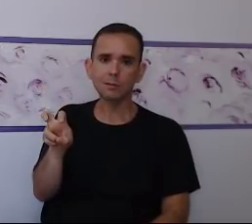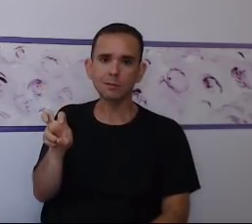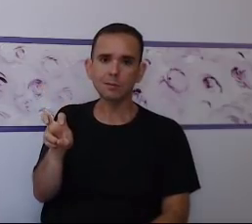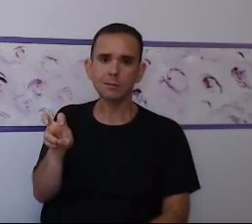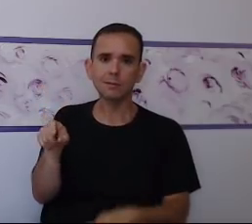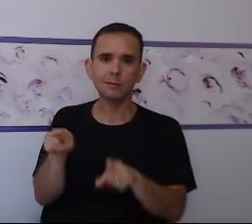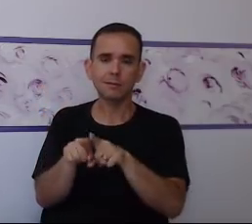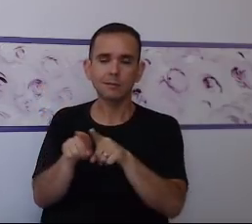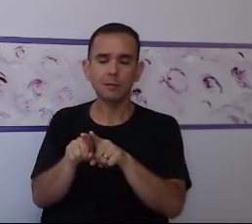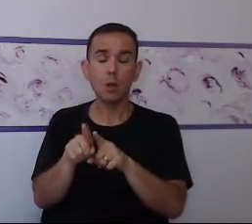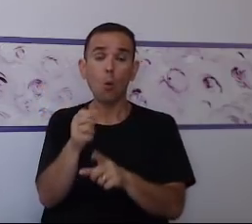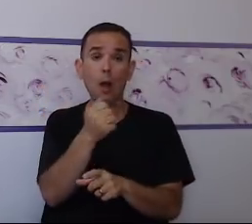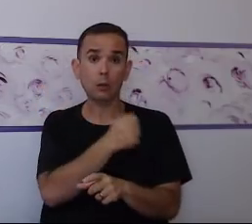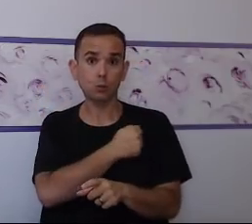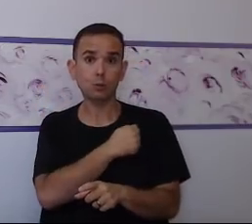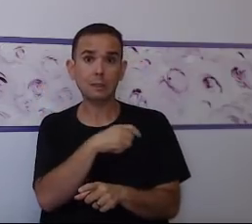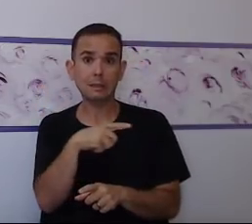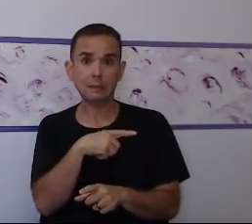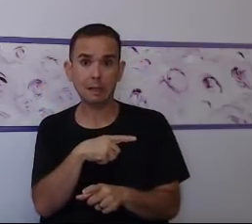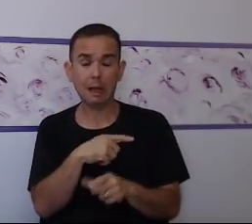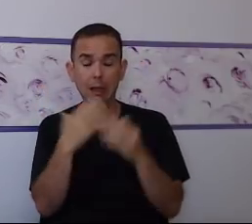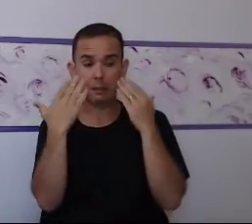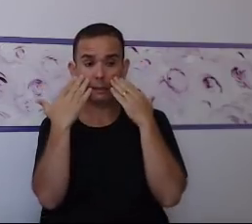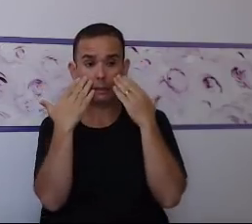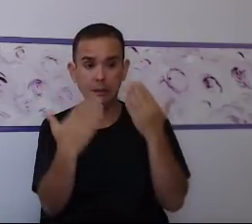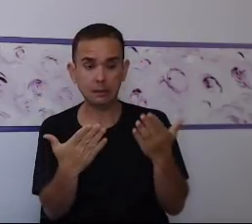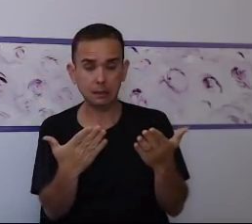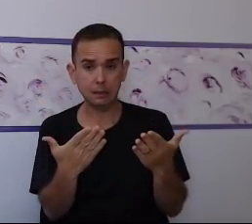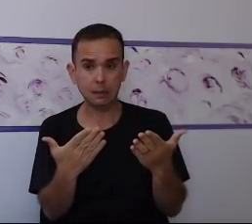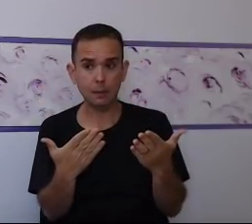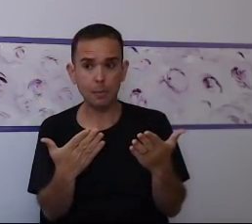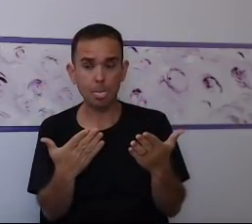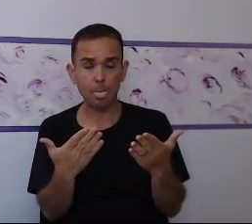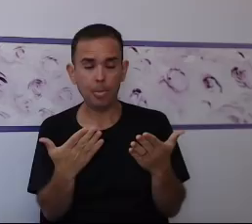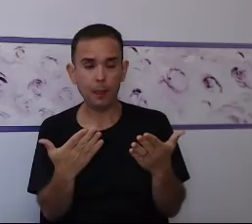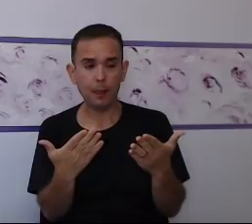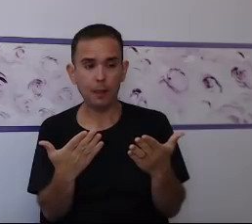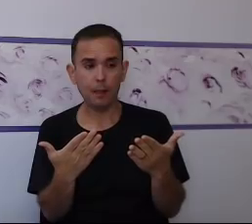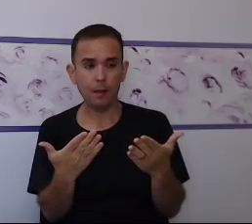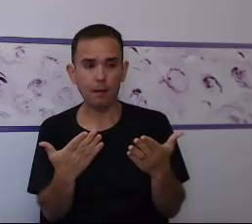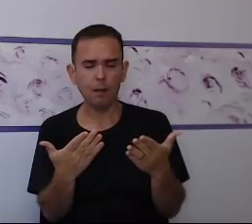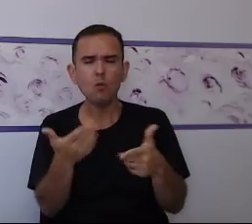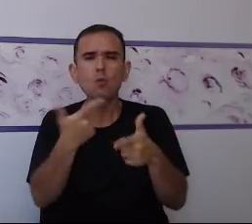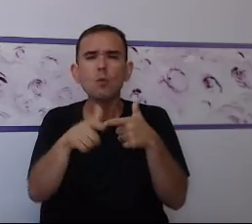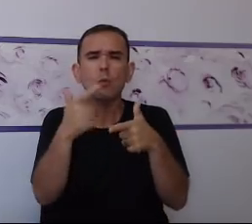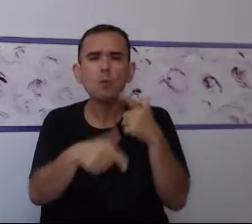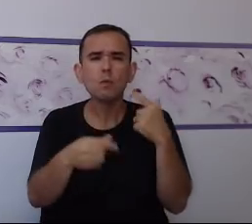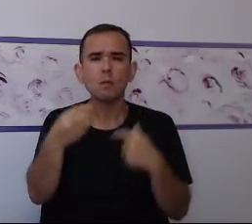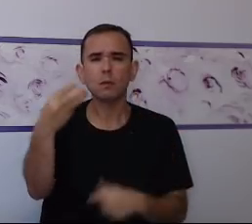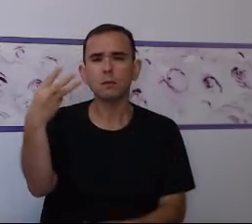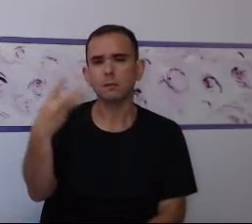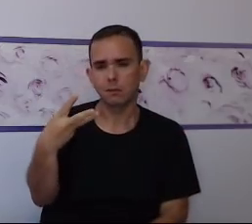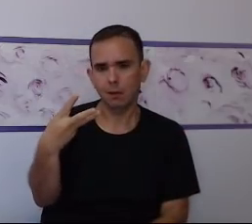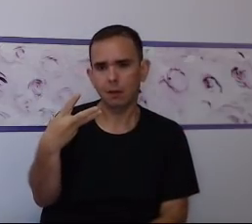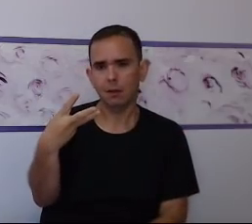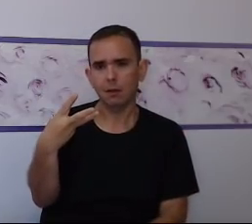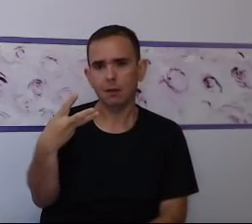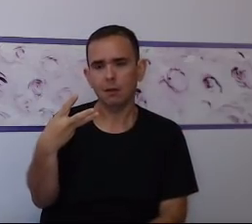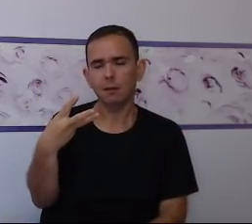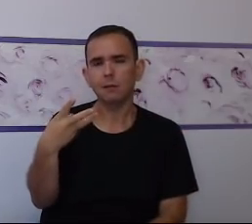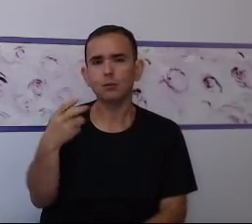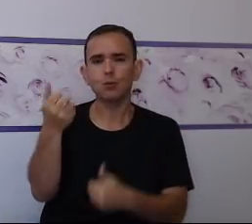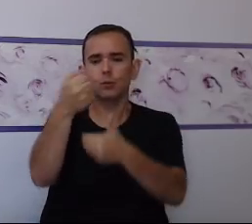Então, o aluno lá, que está a partir da escala 3, né, da escala motora, do sistema